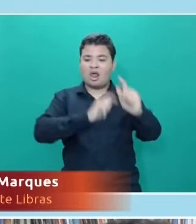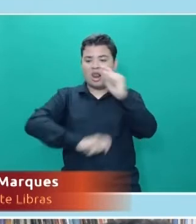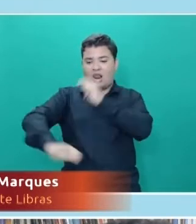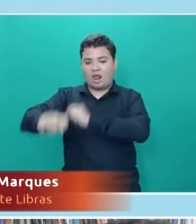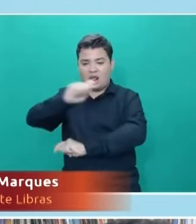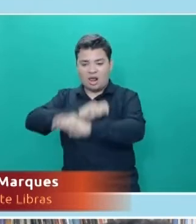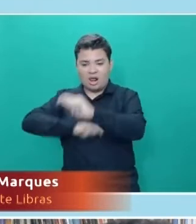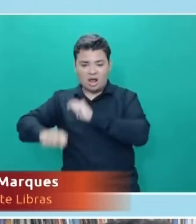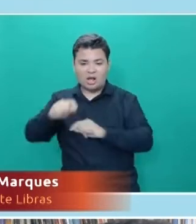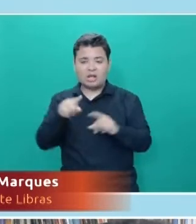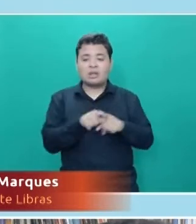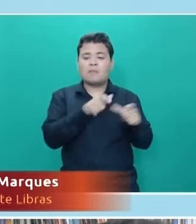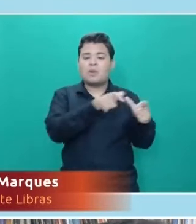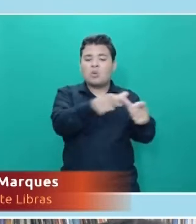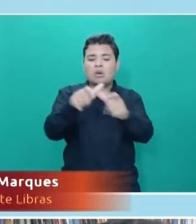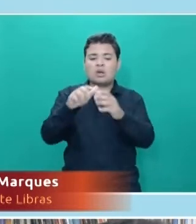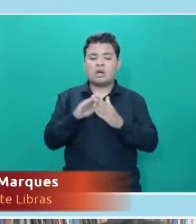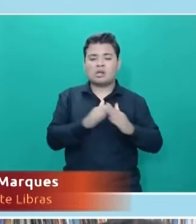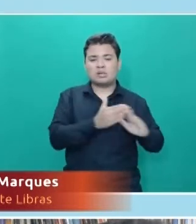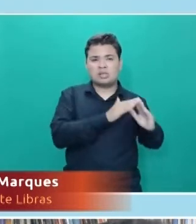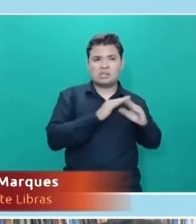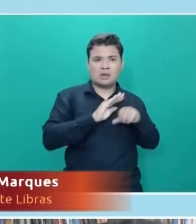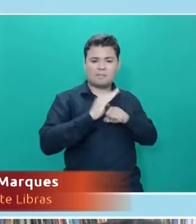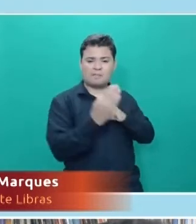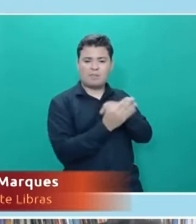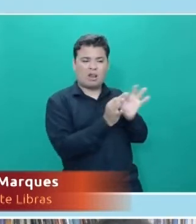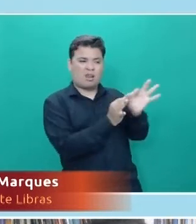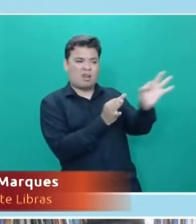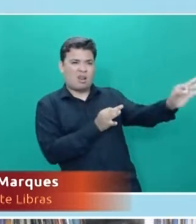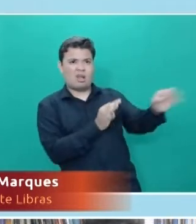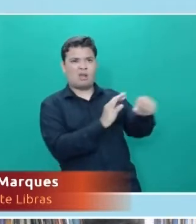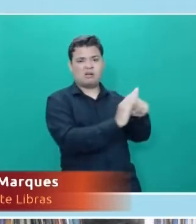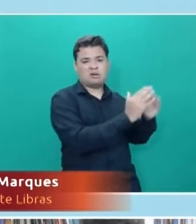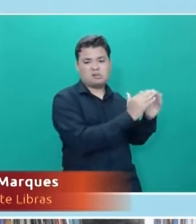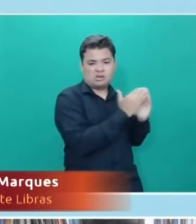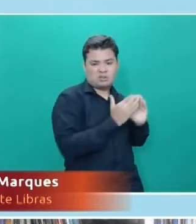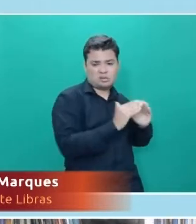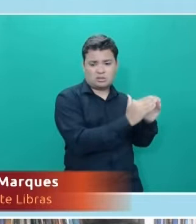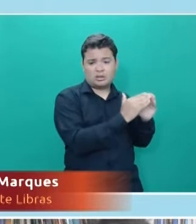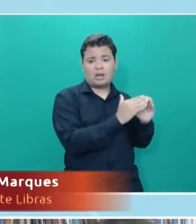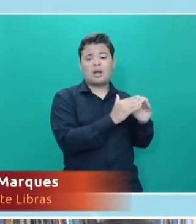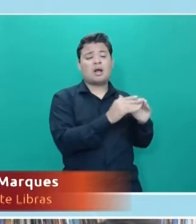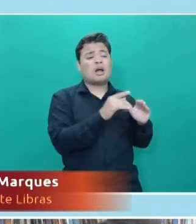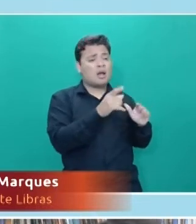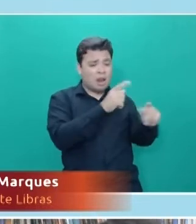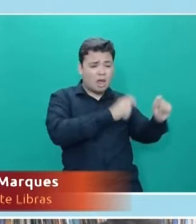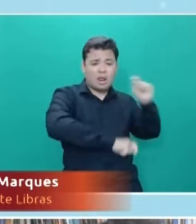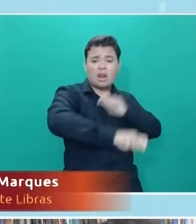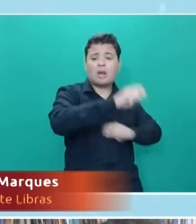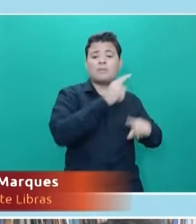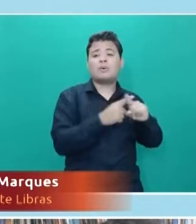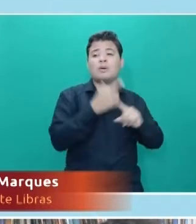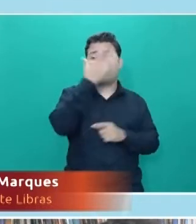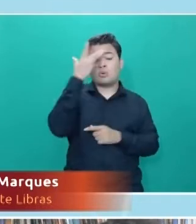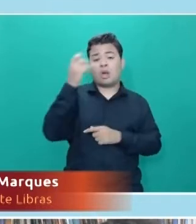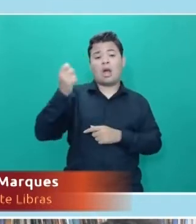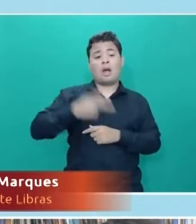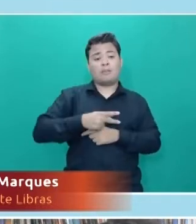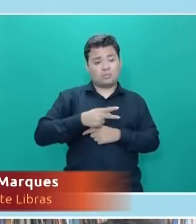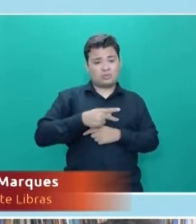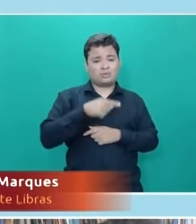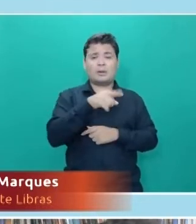vamos dizer assim, de periferia das nossas grandes cidades, são movimentadas pela renda dos aposentados, principalmente em cidades também